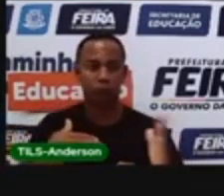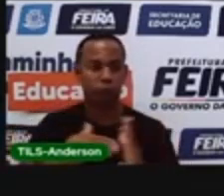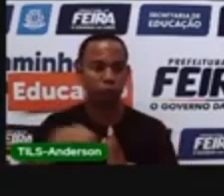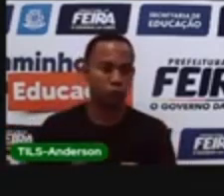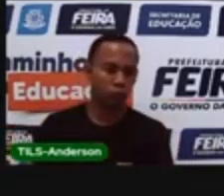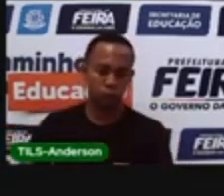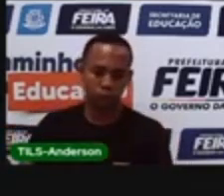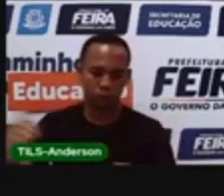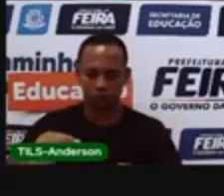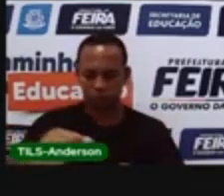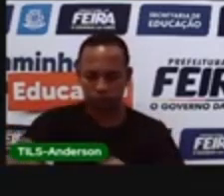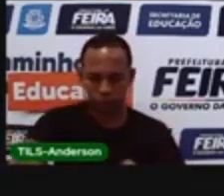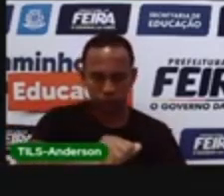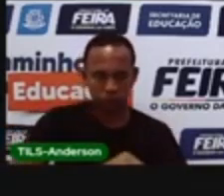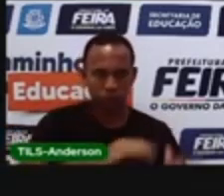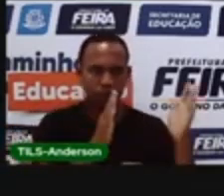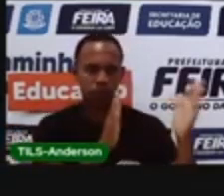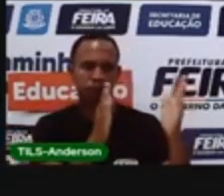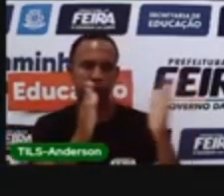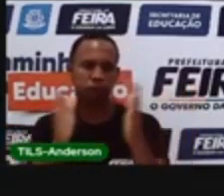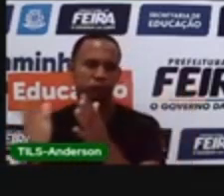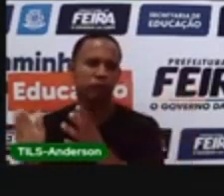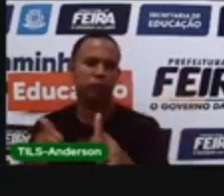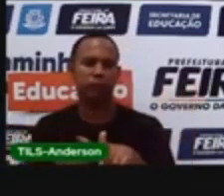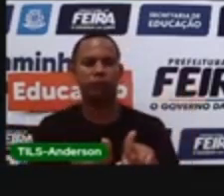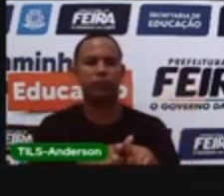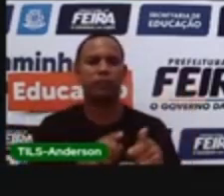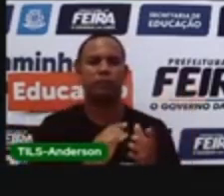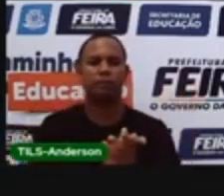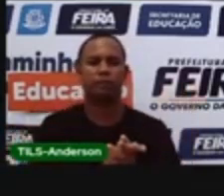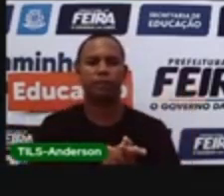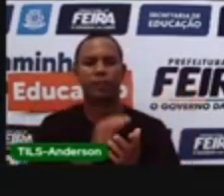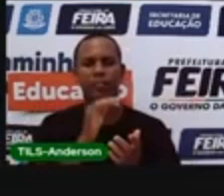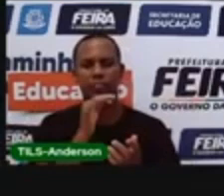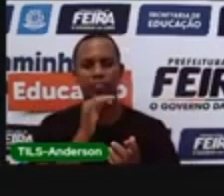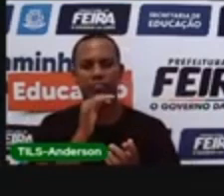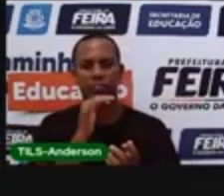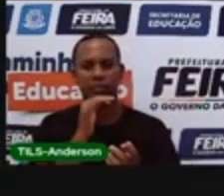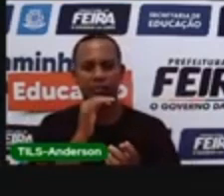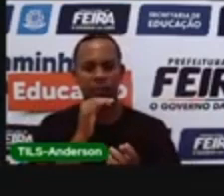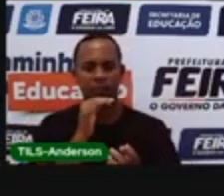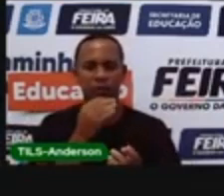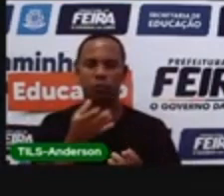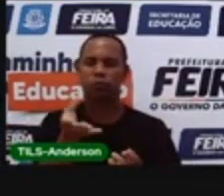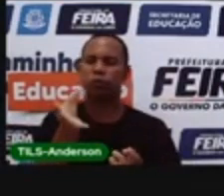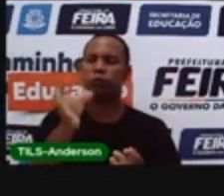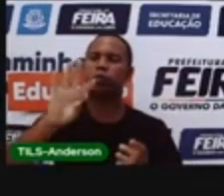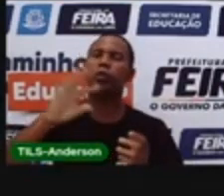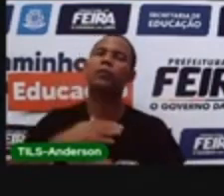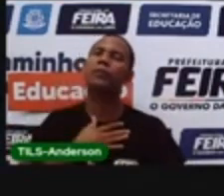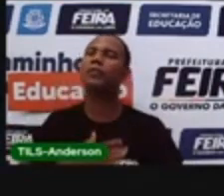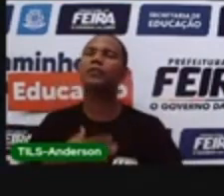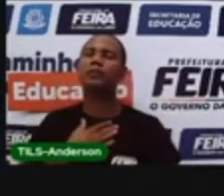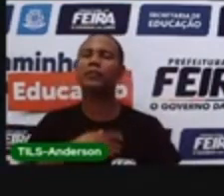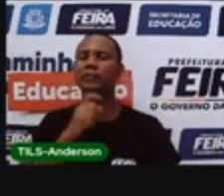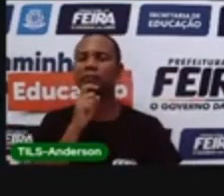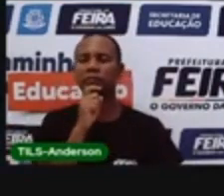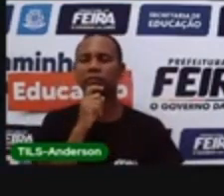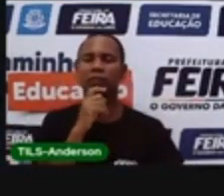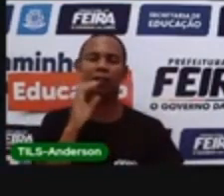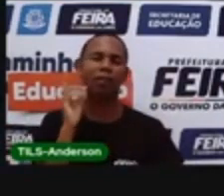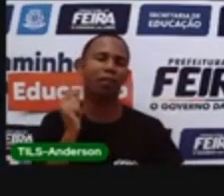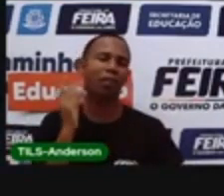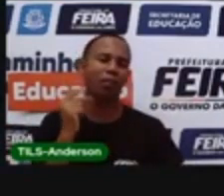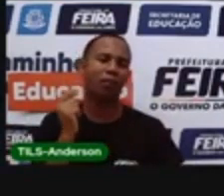semana. Vou usar o chuveiro? Duas situações. Abri, me molhei, fechei, passei sabão.